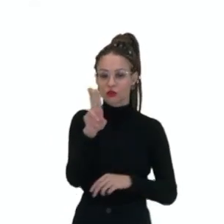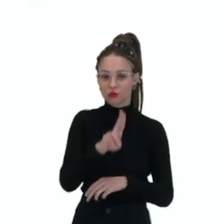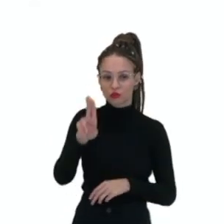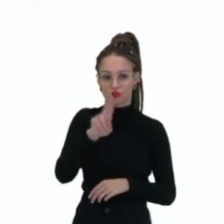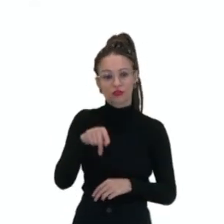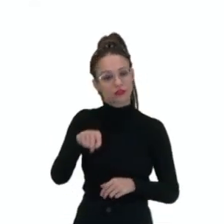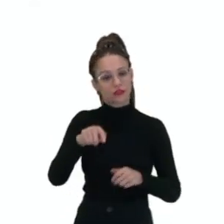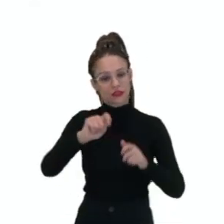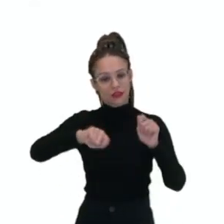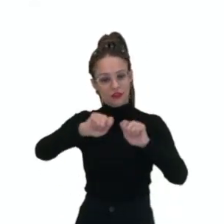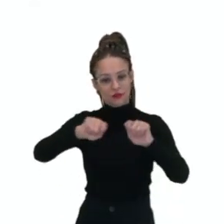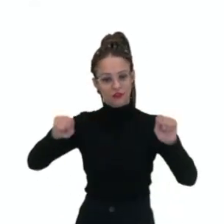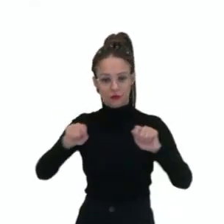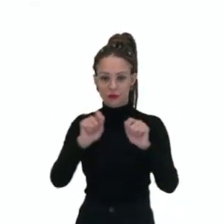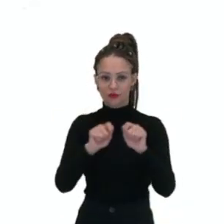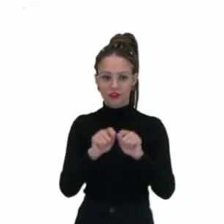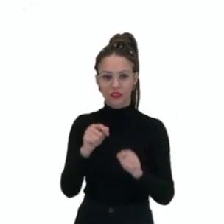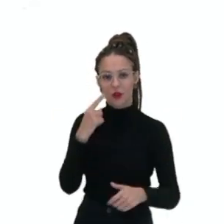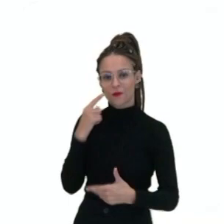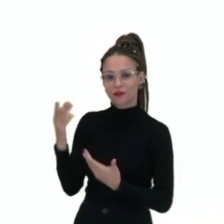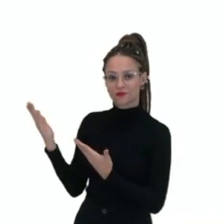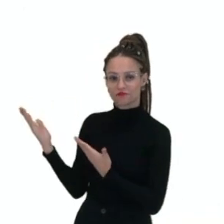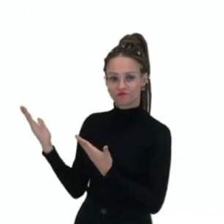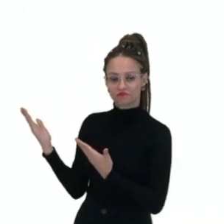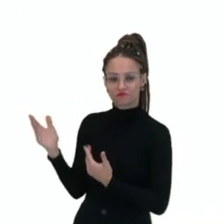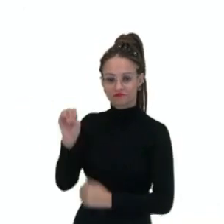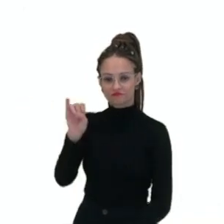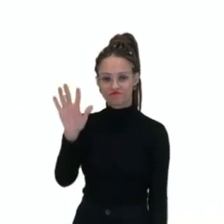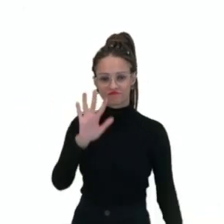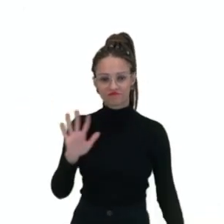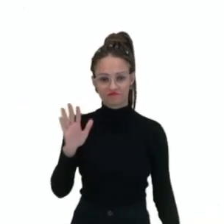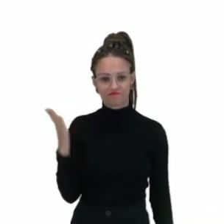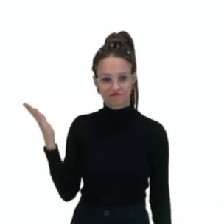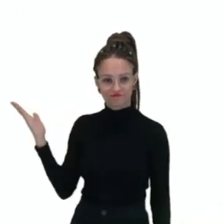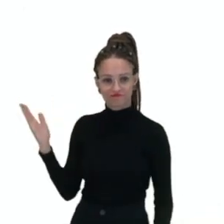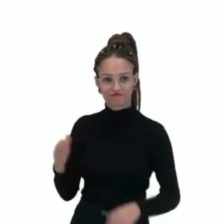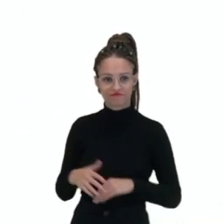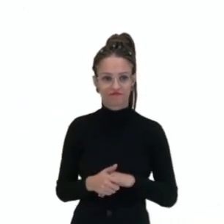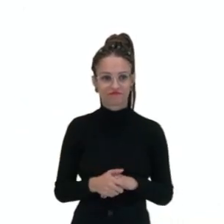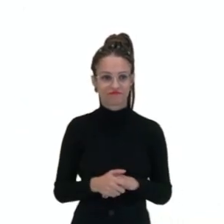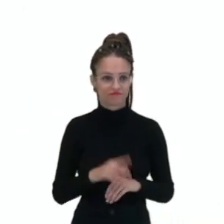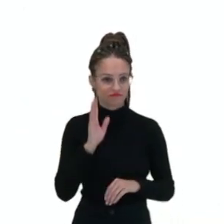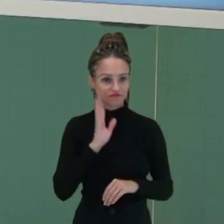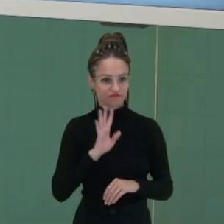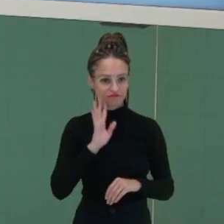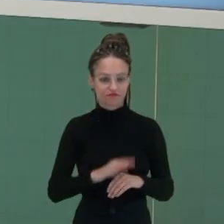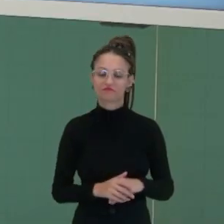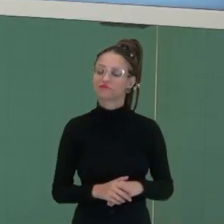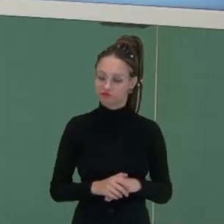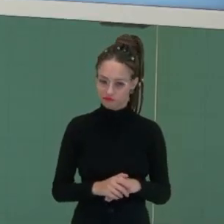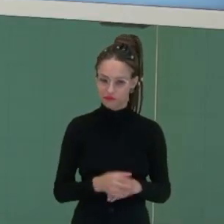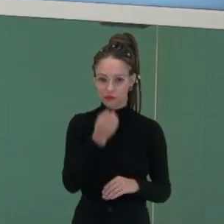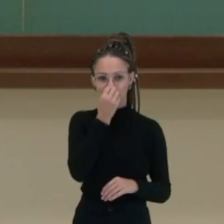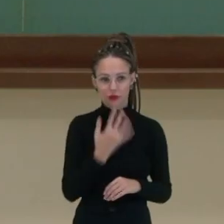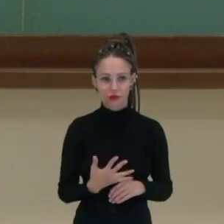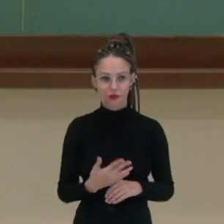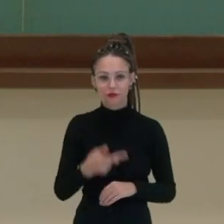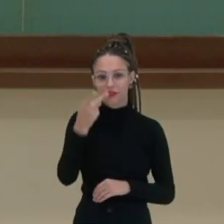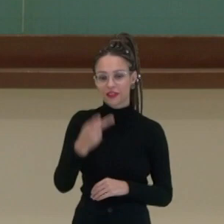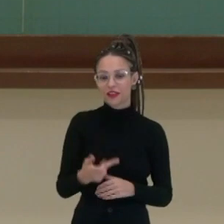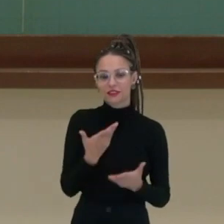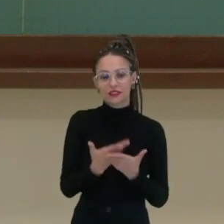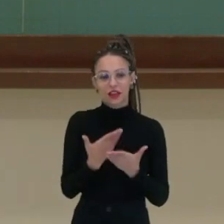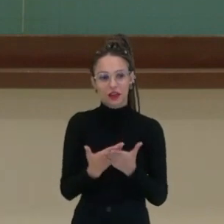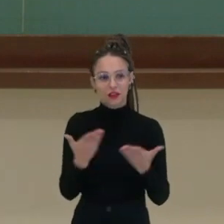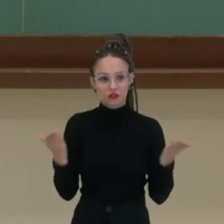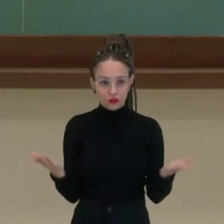os artesanatos. E olha aí essa cestaria dessa imagem que a gente está colocando aí. Tá vendo que legal? Muito bem. Na aula de hoje,